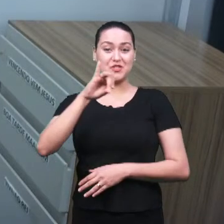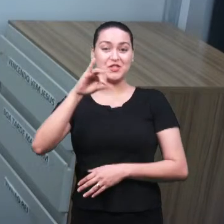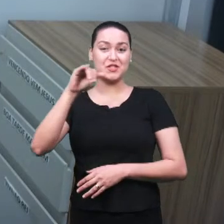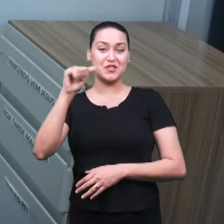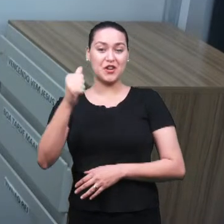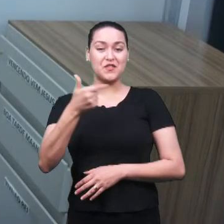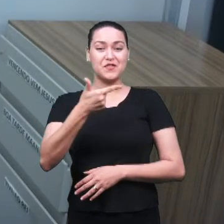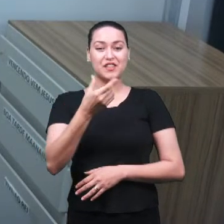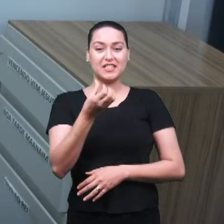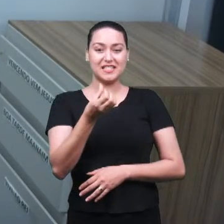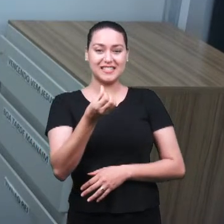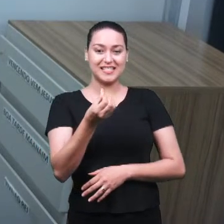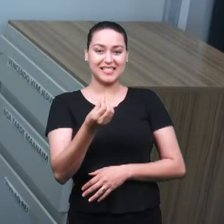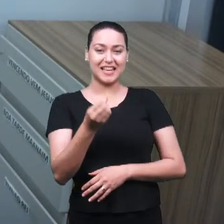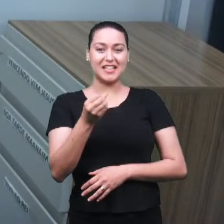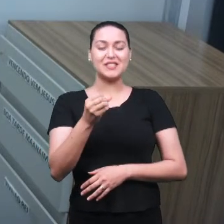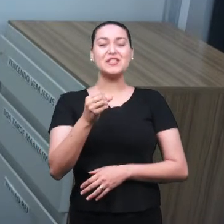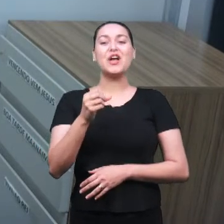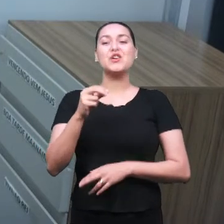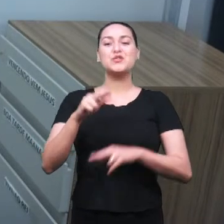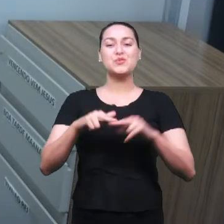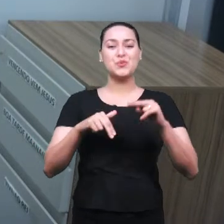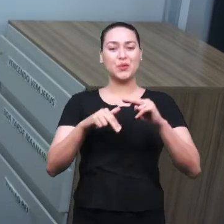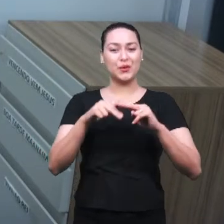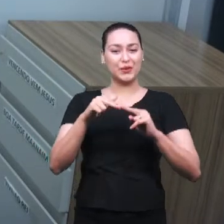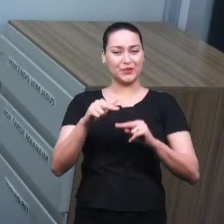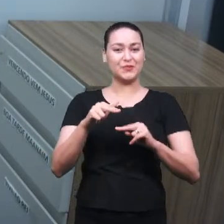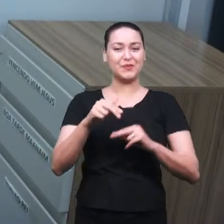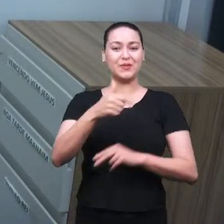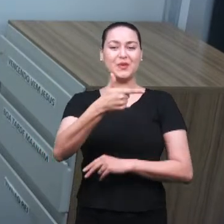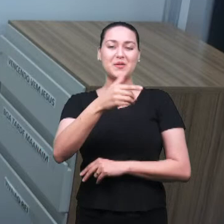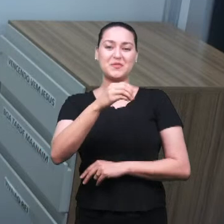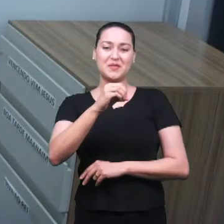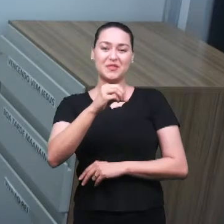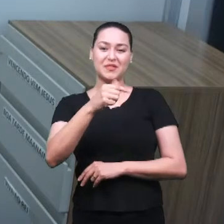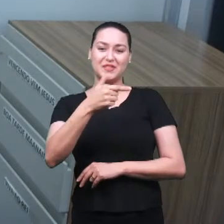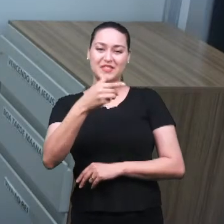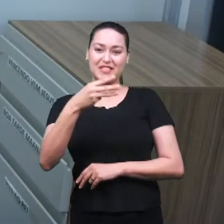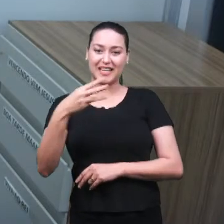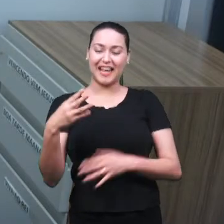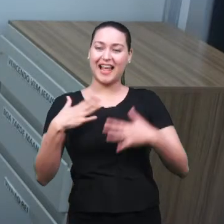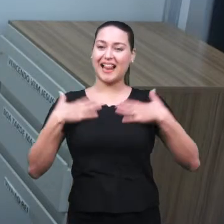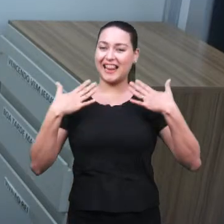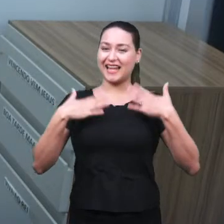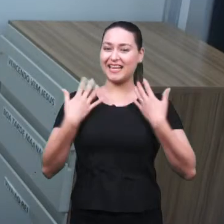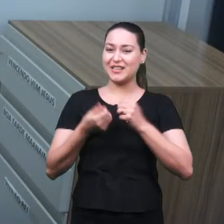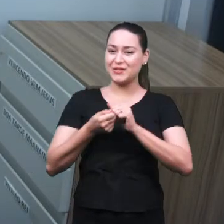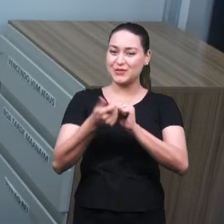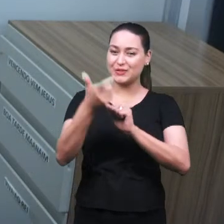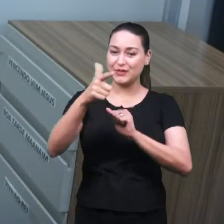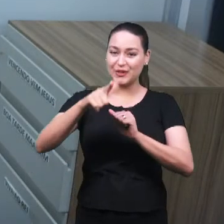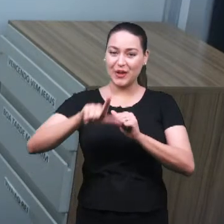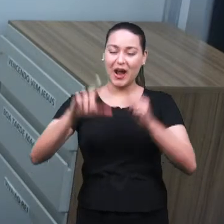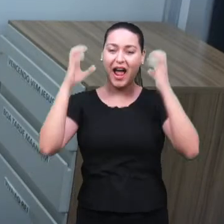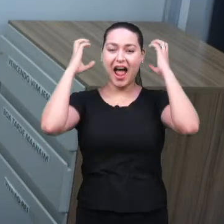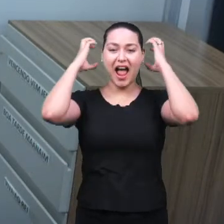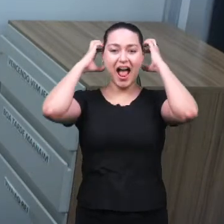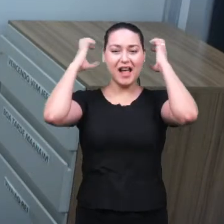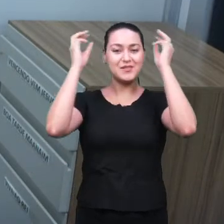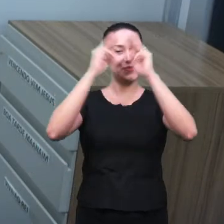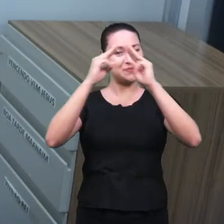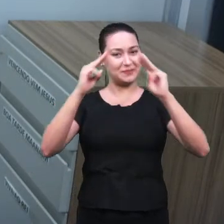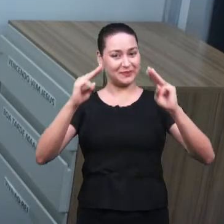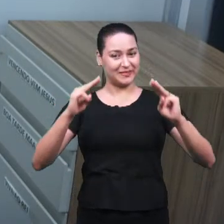julho de 2023. E que alegria estarmos juntos mais uma vez aqui nas abençoadas ondas sonoras da Rádio Manaim. Estamos